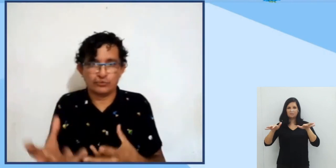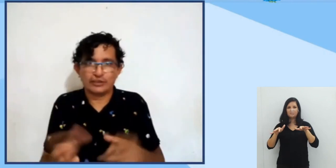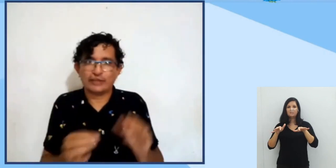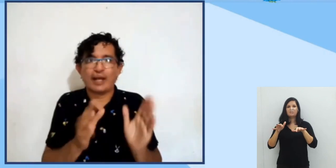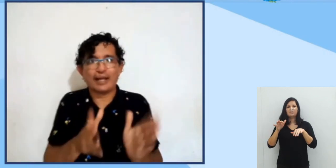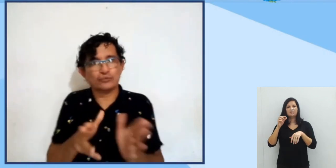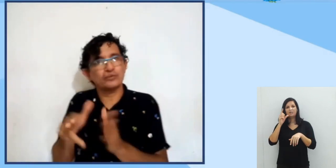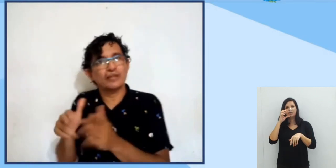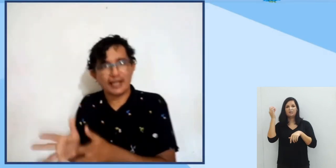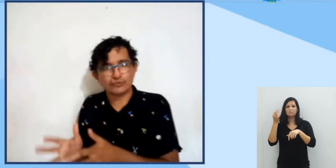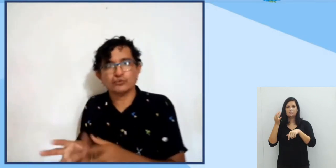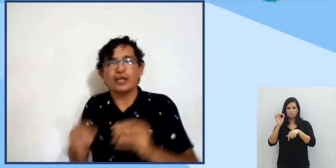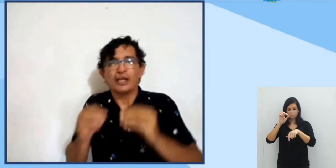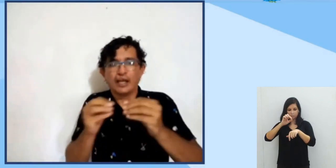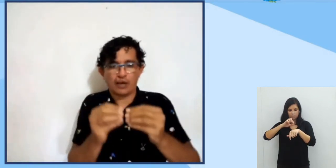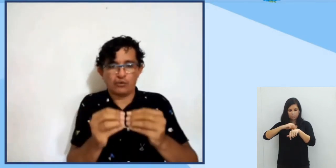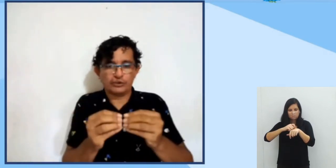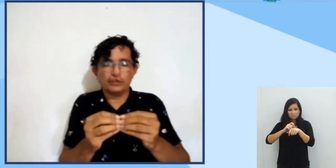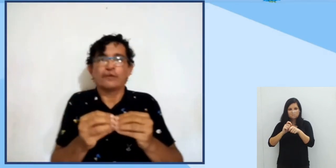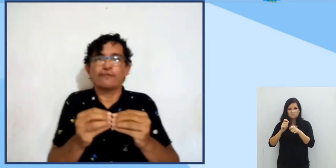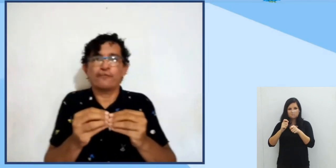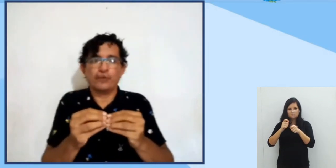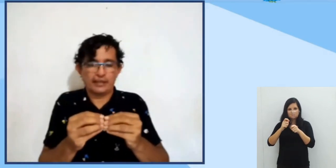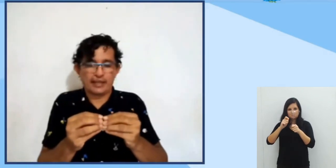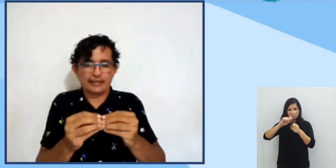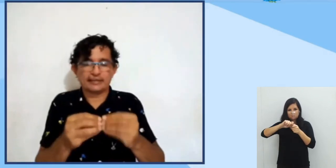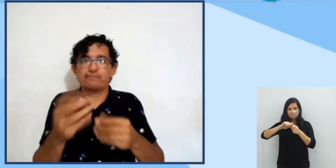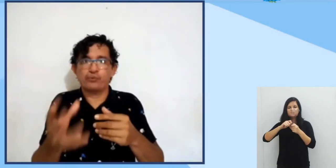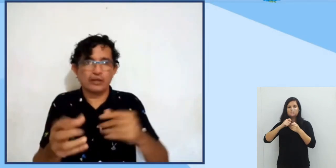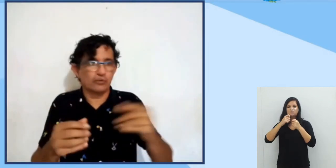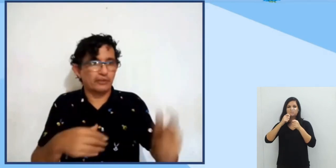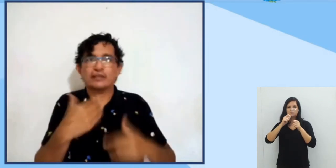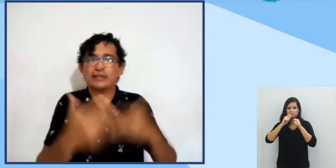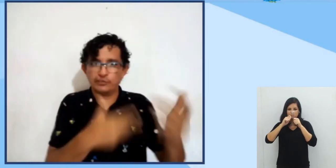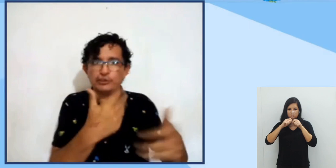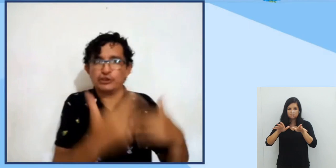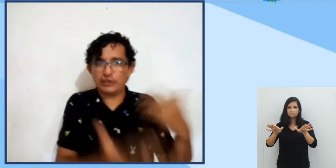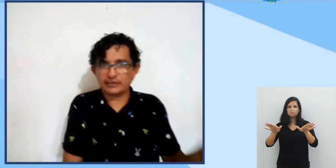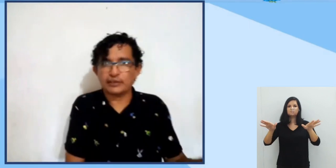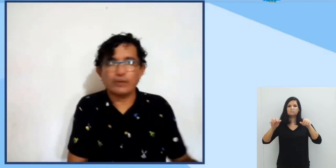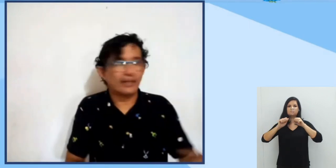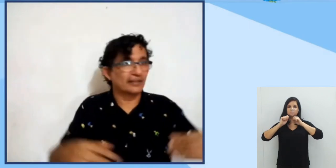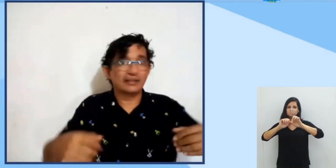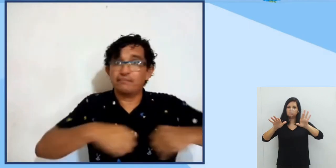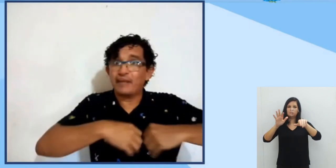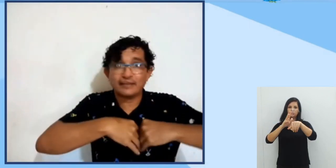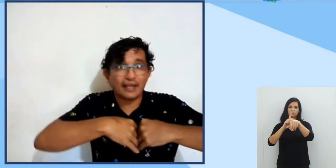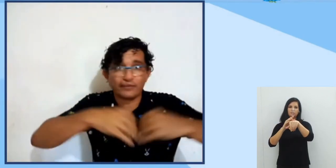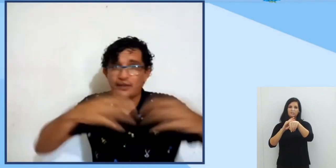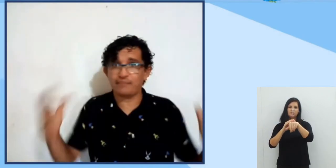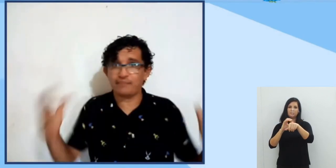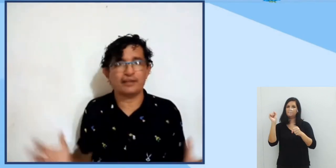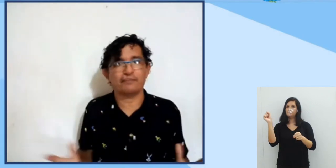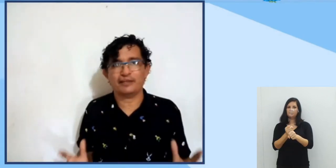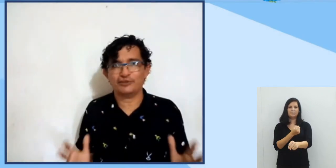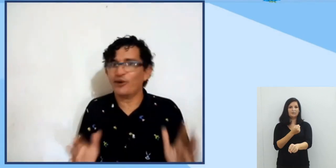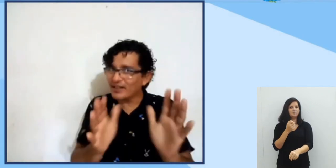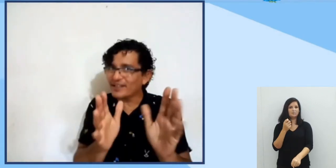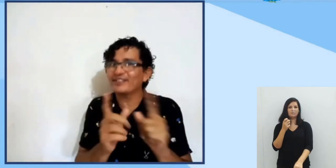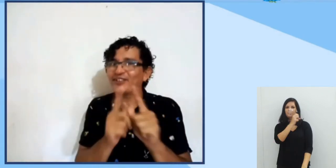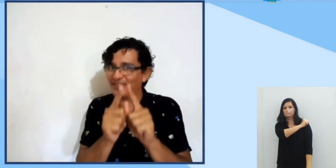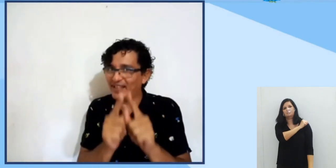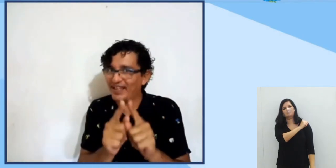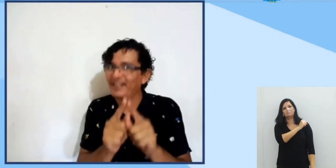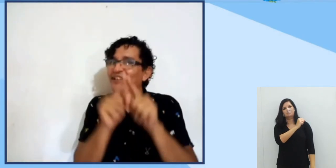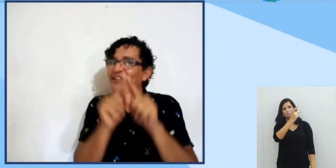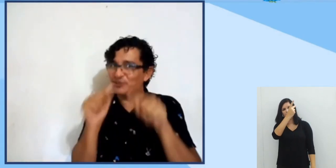do ratos, que era o ratus, aonde foi essa pulga começou a transmitir essa doença que matava rapidamente.